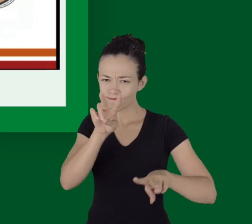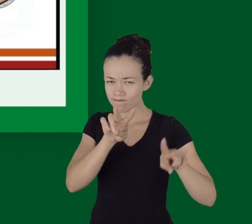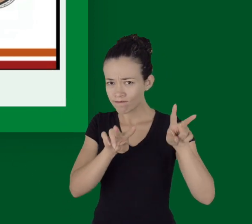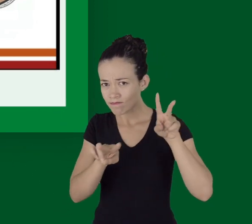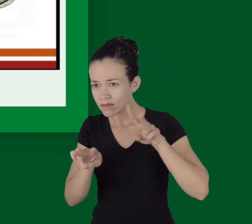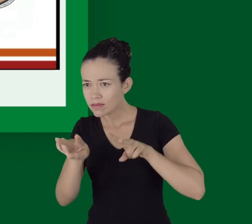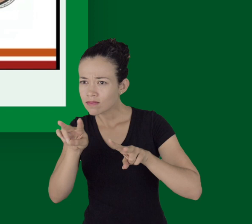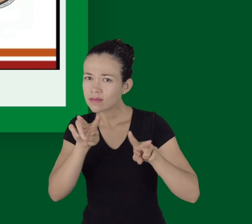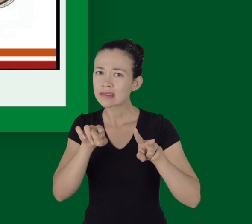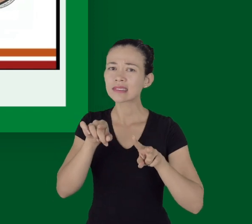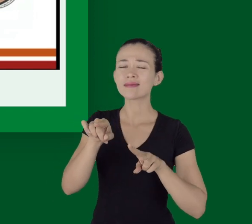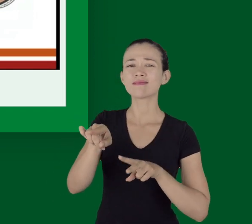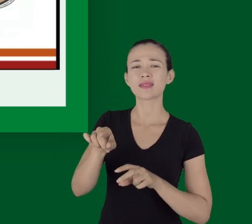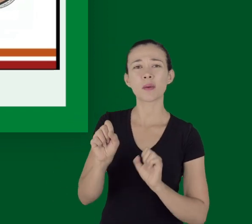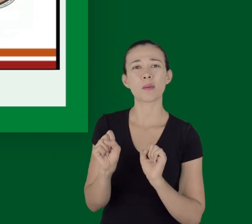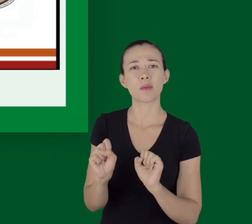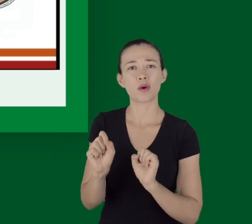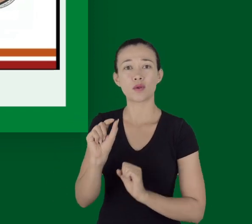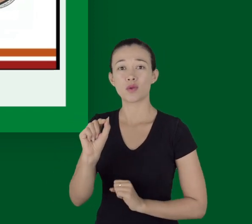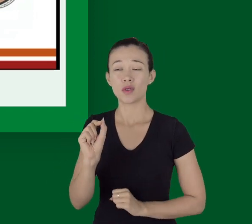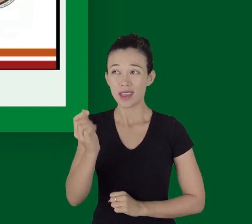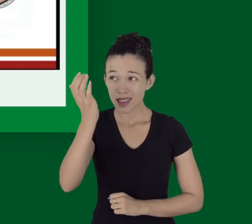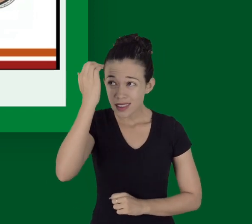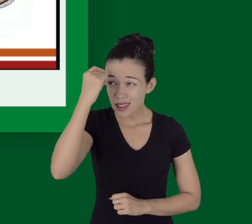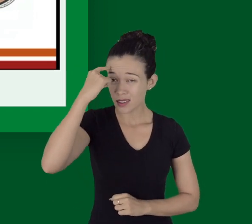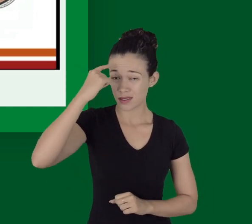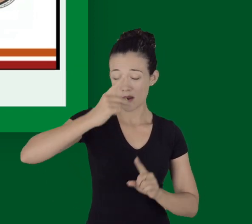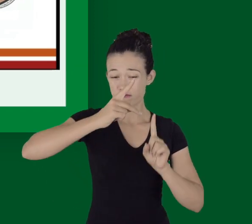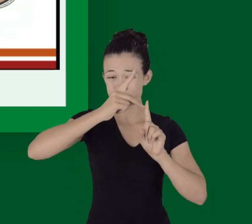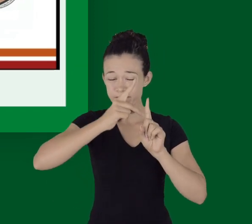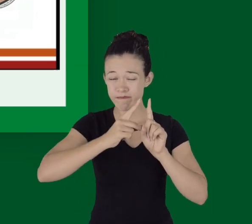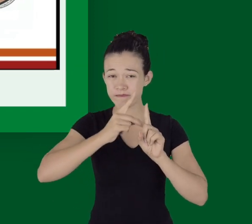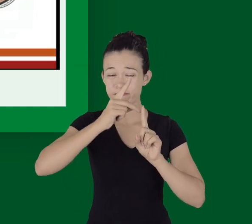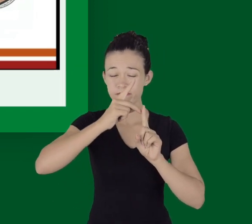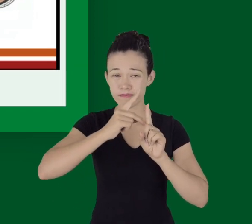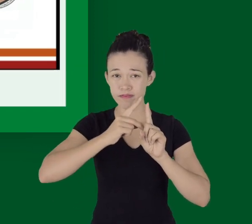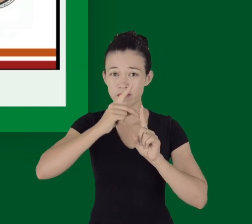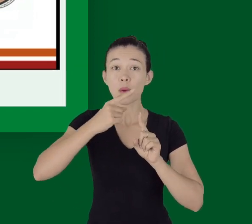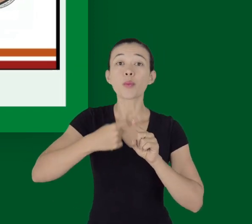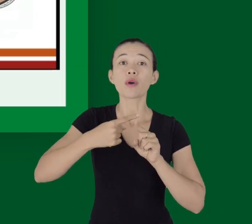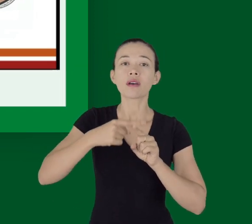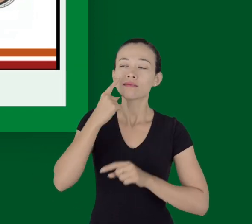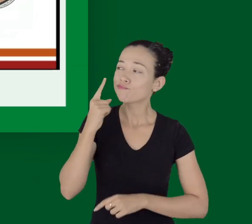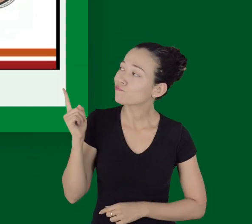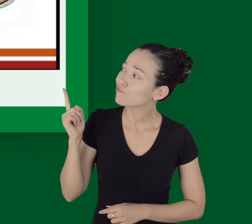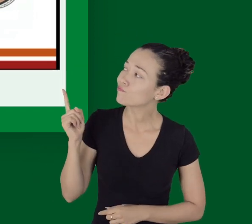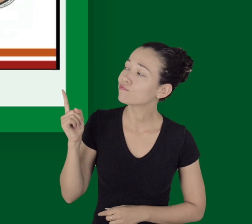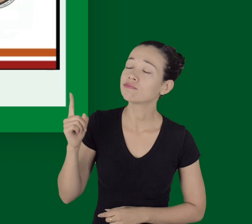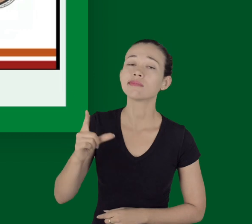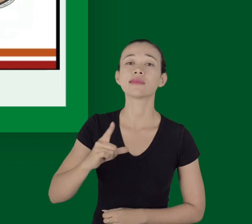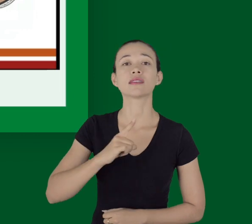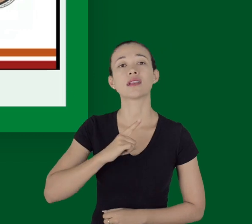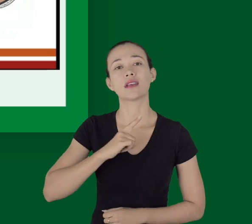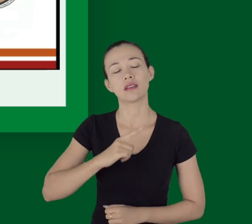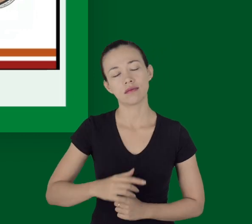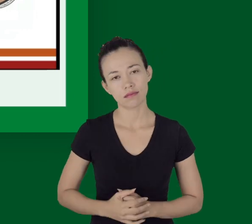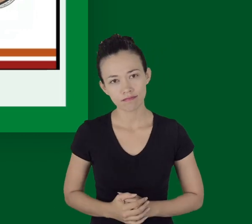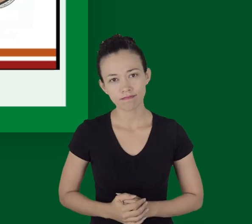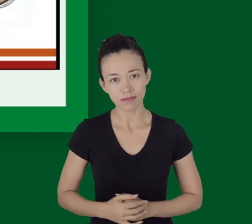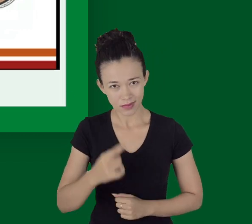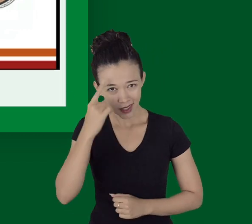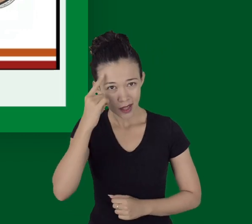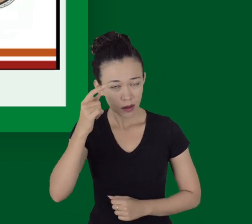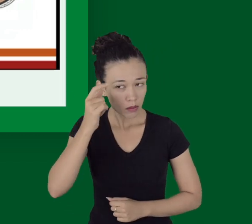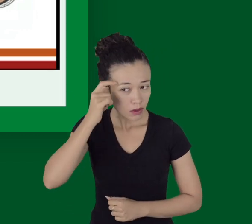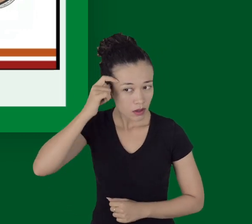sinalizar uma possível evolução desse aumento da pressão intracraniana por conta dessa herniação. Então, no